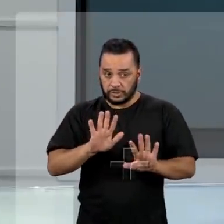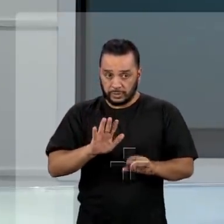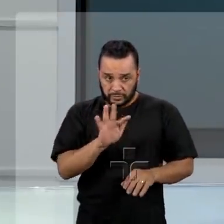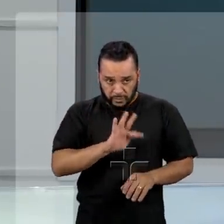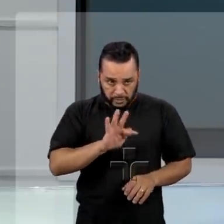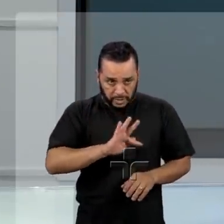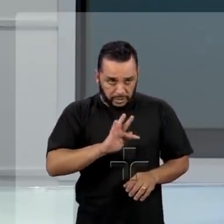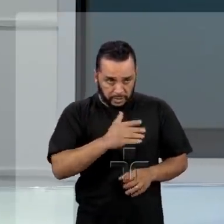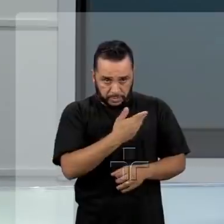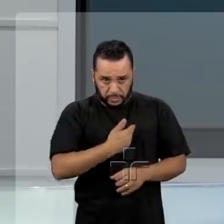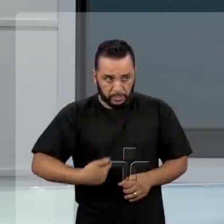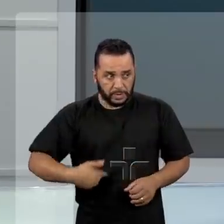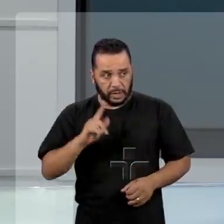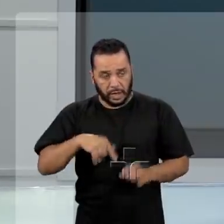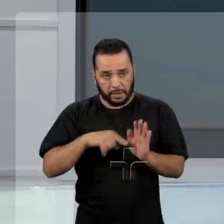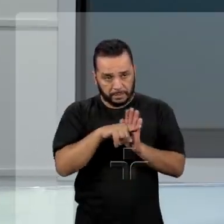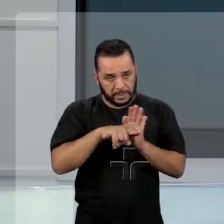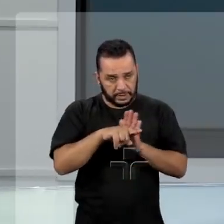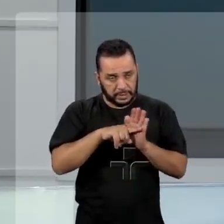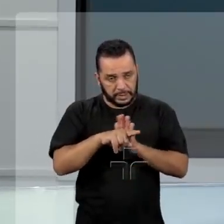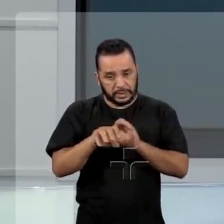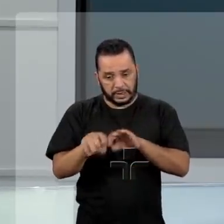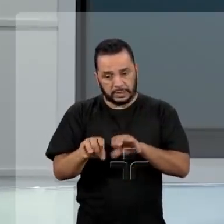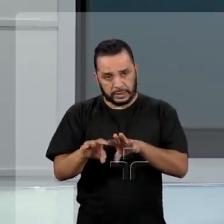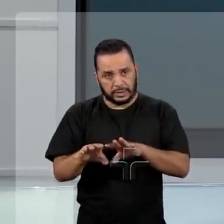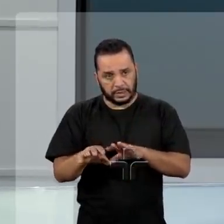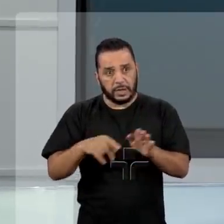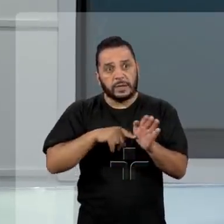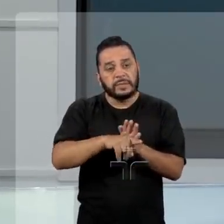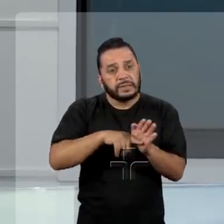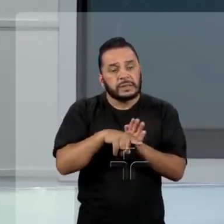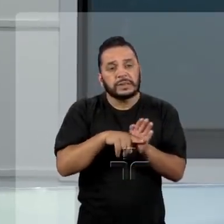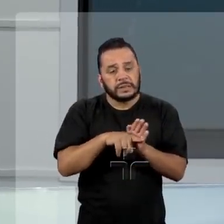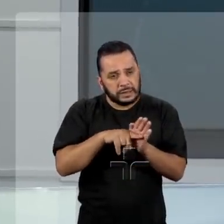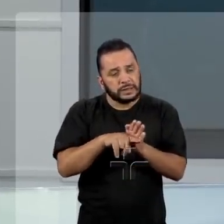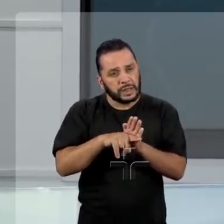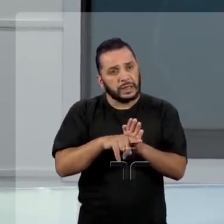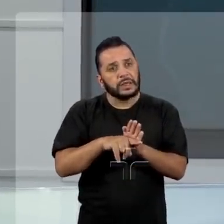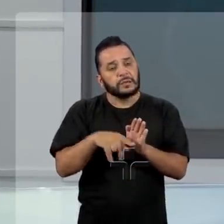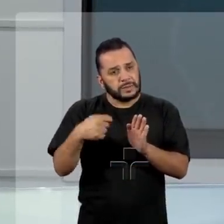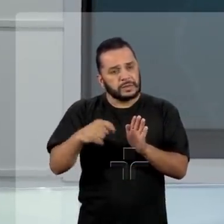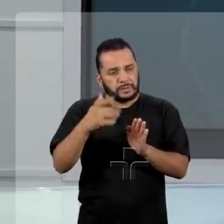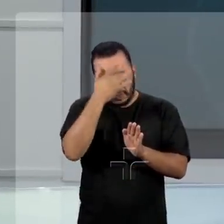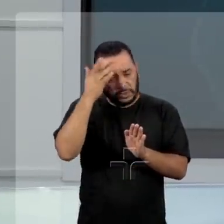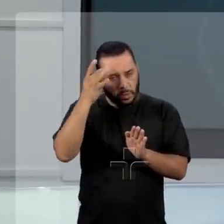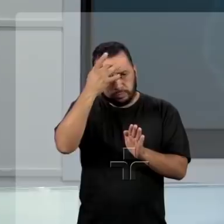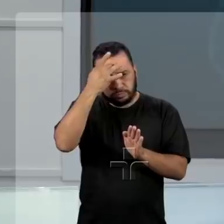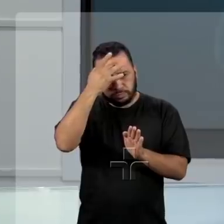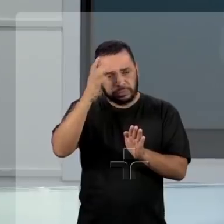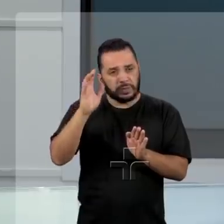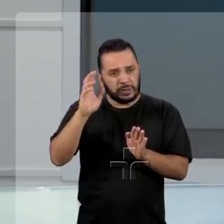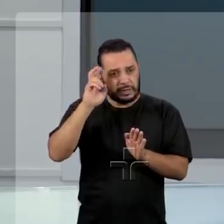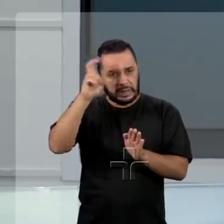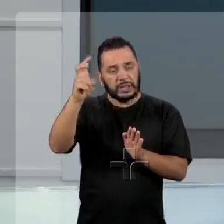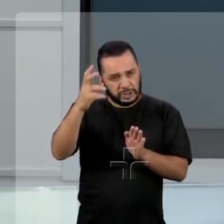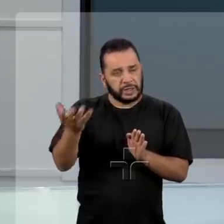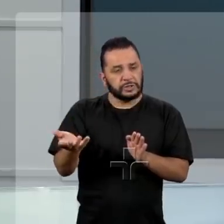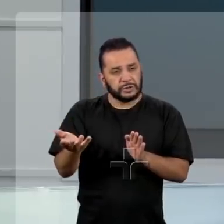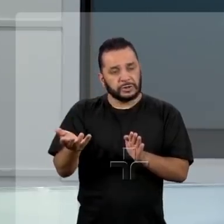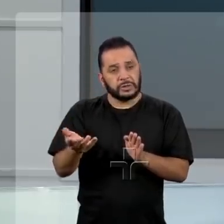de pesquisa e ensino. Elas precisam fazer pesquisa. E pesquisa se faz com grandes cabeças, com grandes currículos, né?